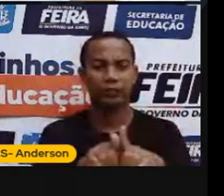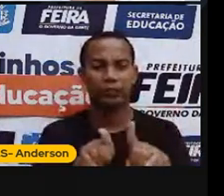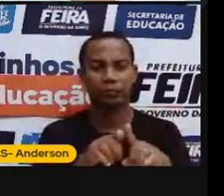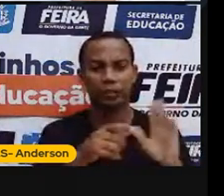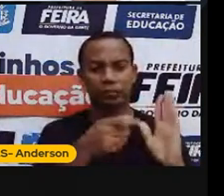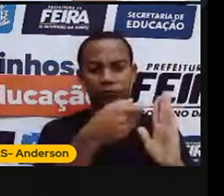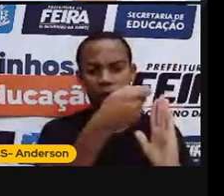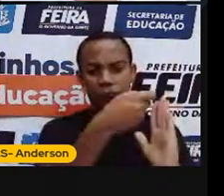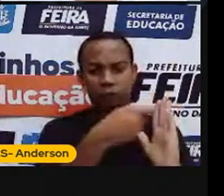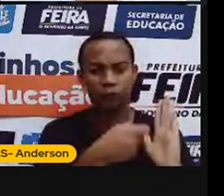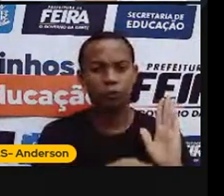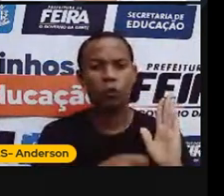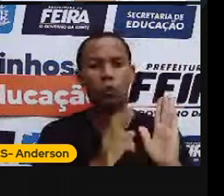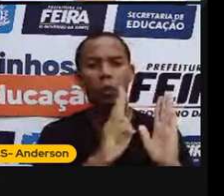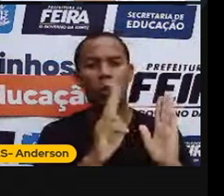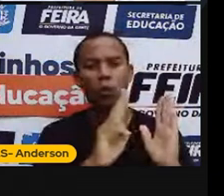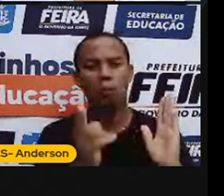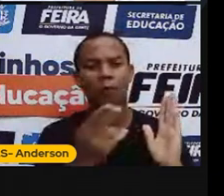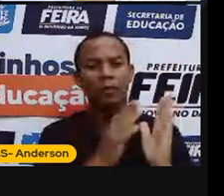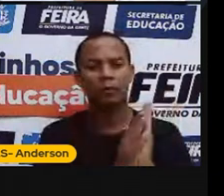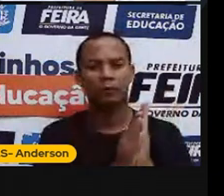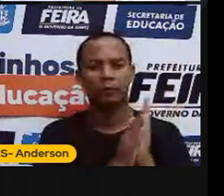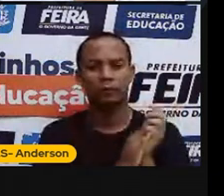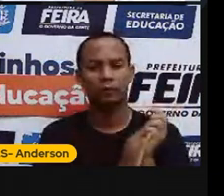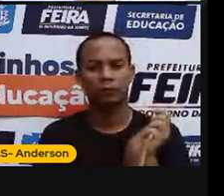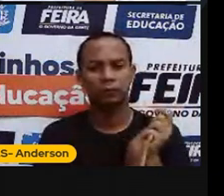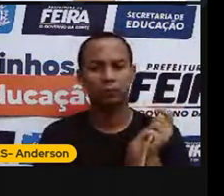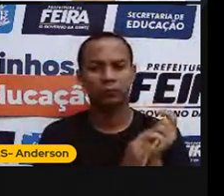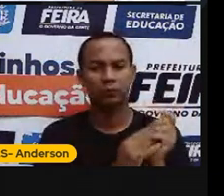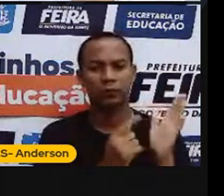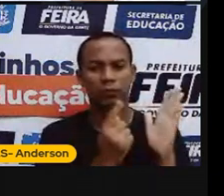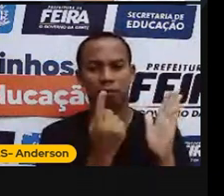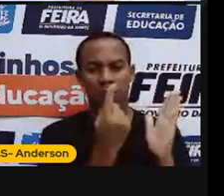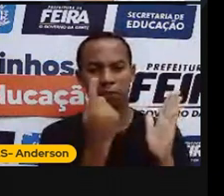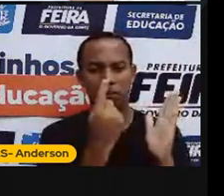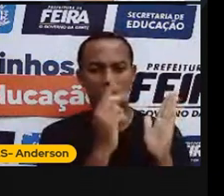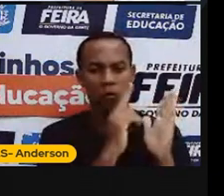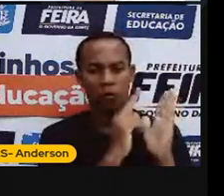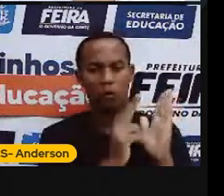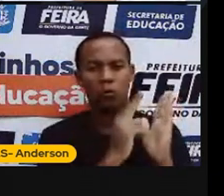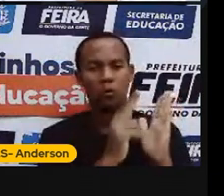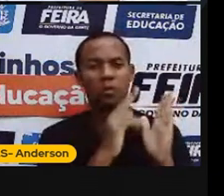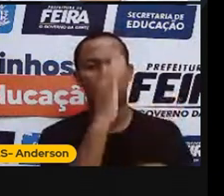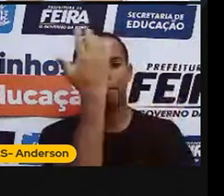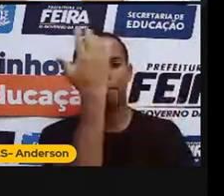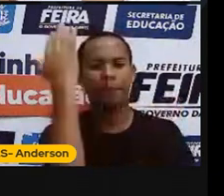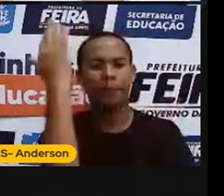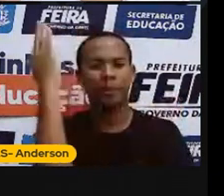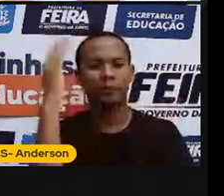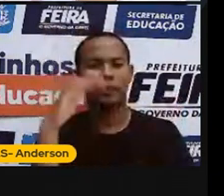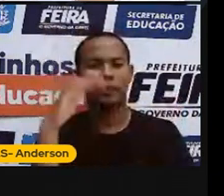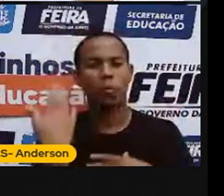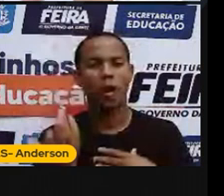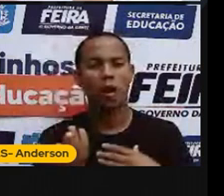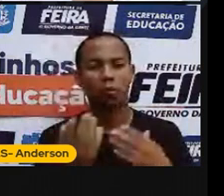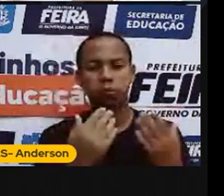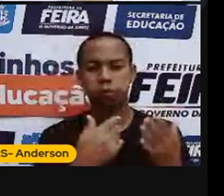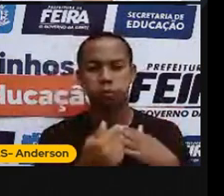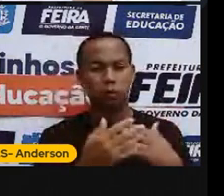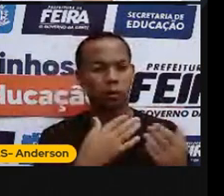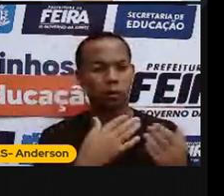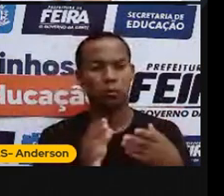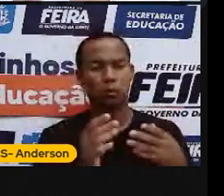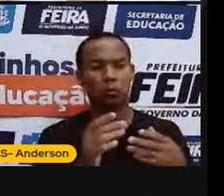tabela abaixo, né? Aí o que, é que você vai escrever? Primeiro, o nome da planta, né? Aí eu posso colocar aí boldo. Para que o